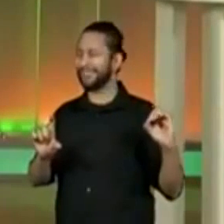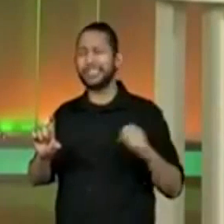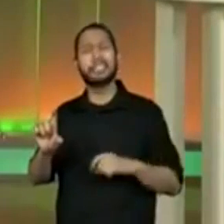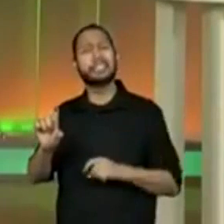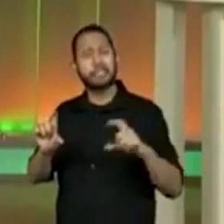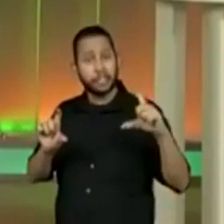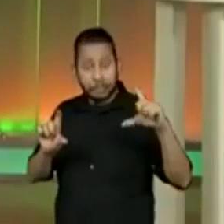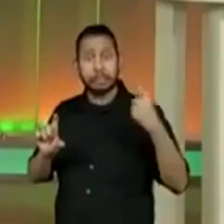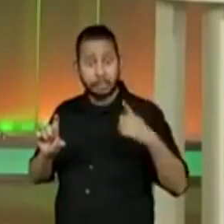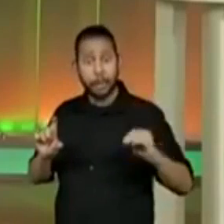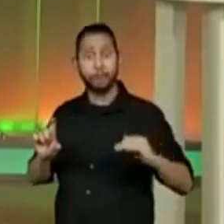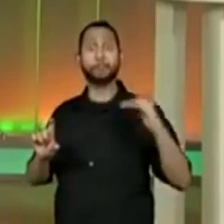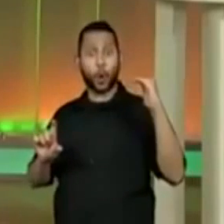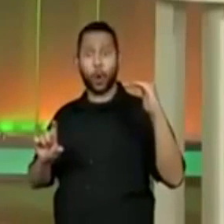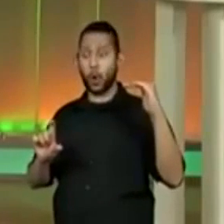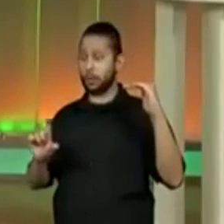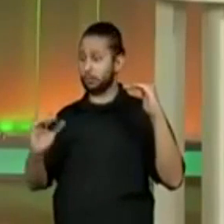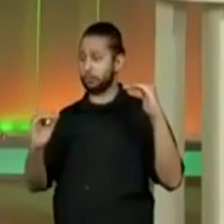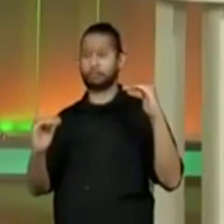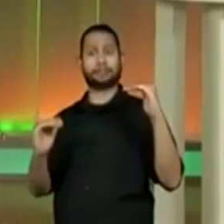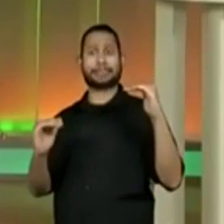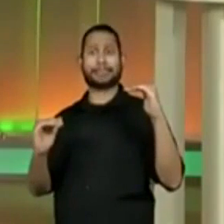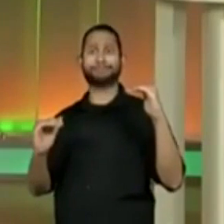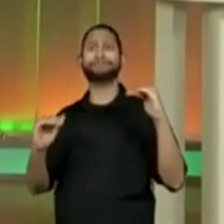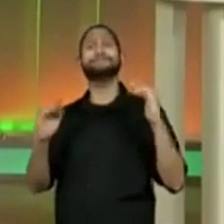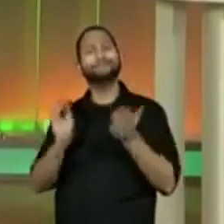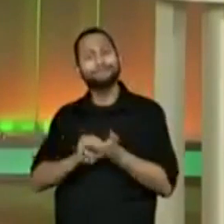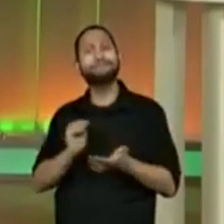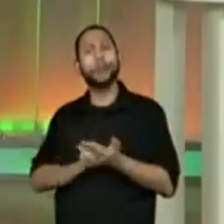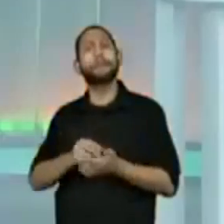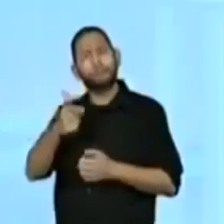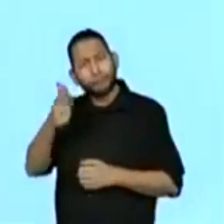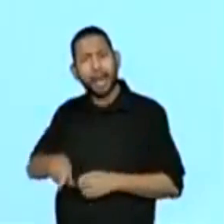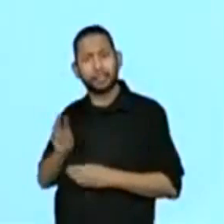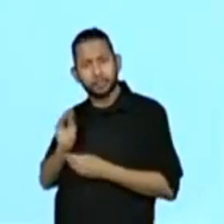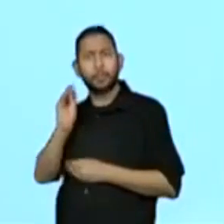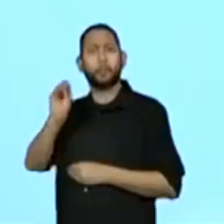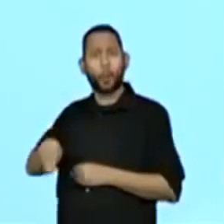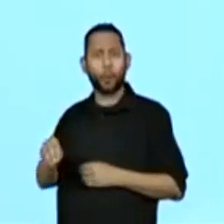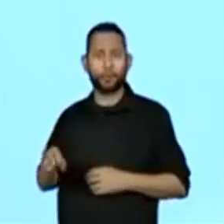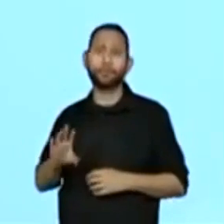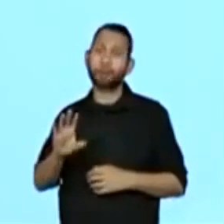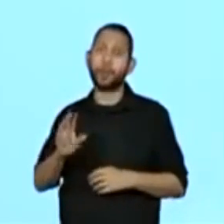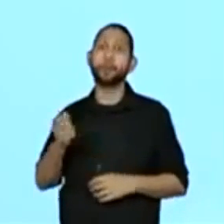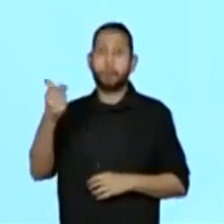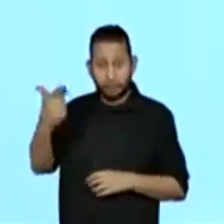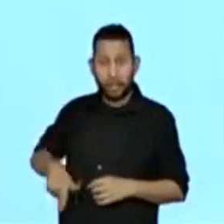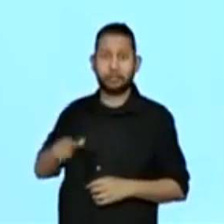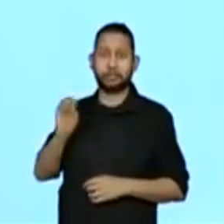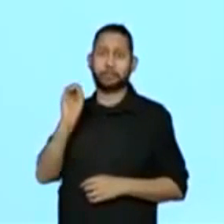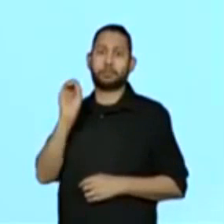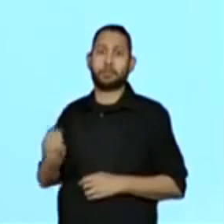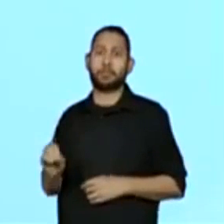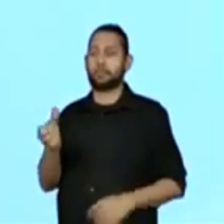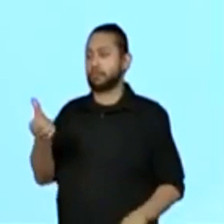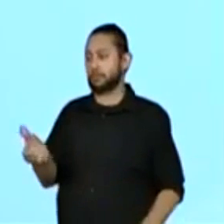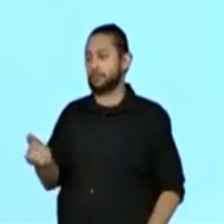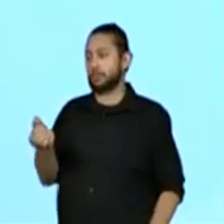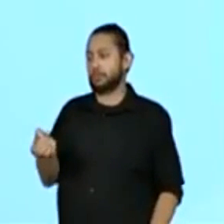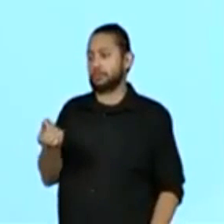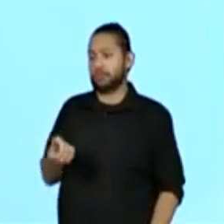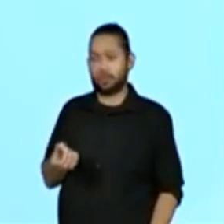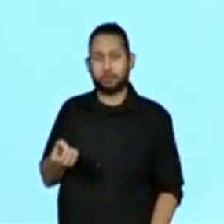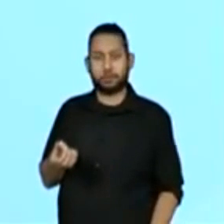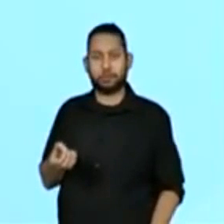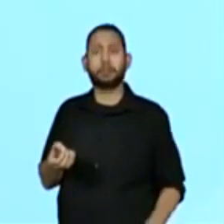menor. Ele ainda não dá para dividir. Pessoal, acrescenta mais um 0 e aqui